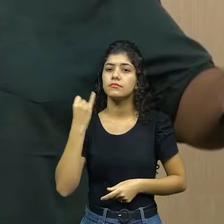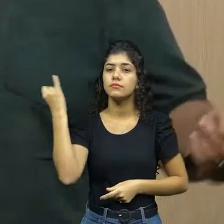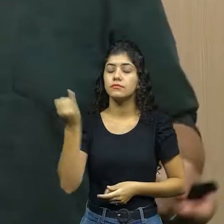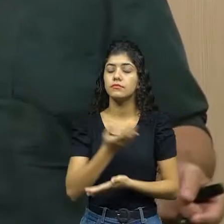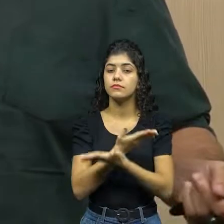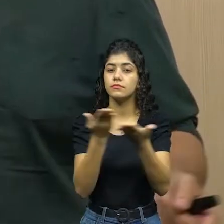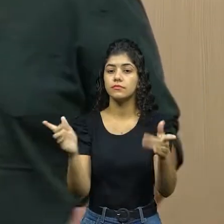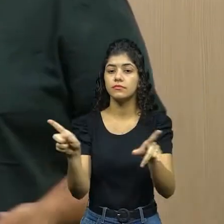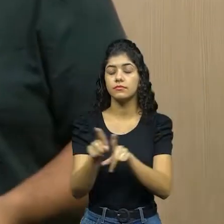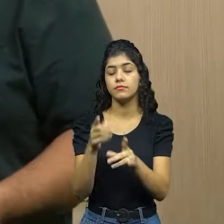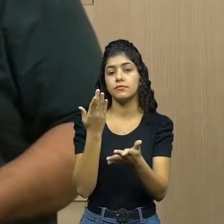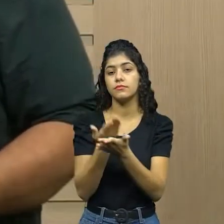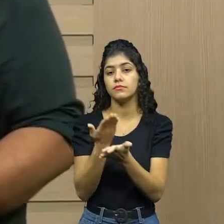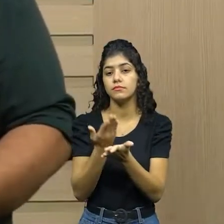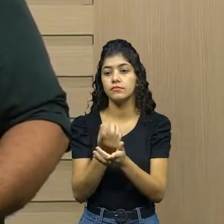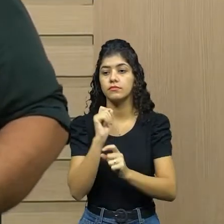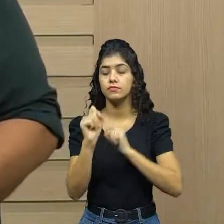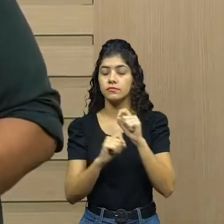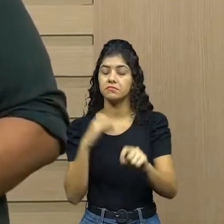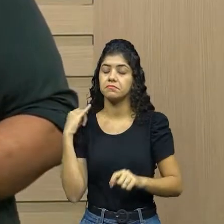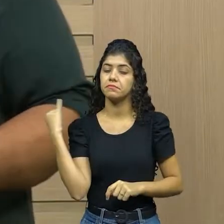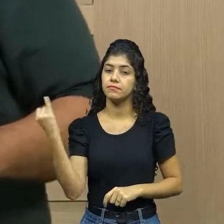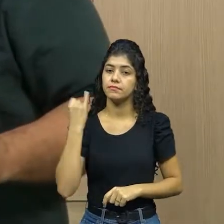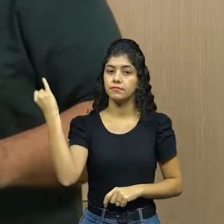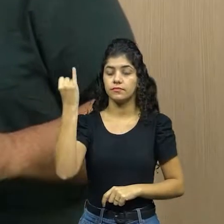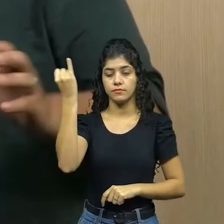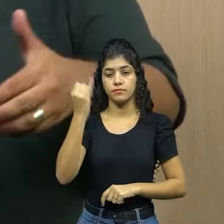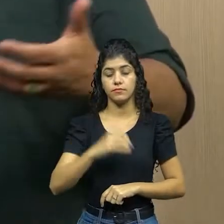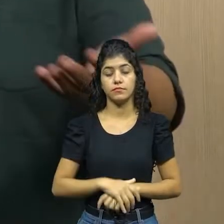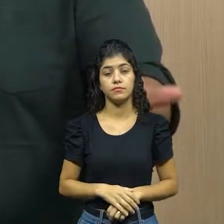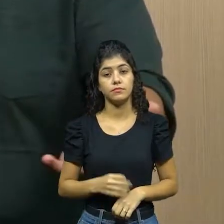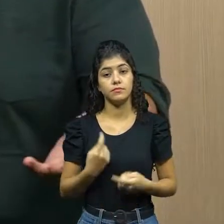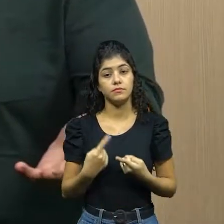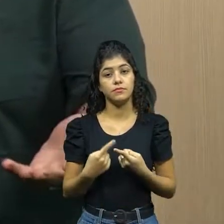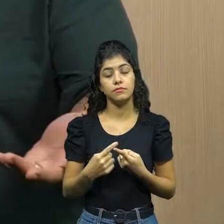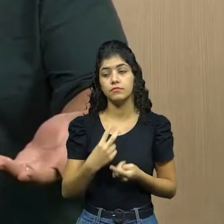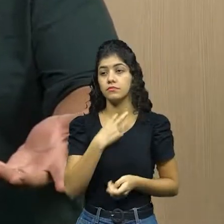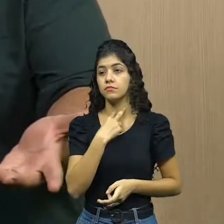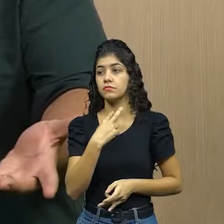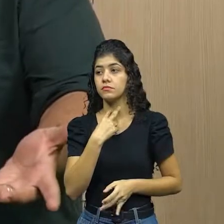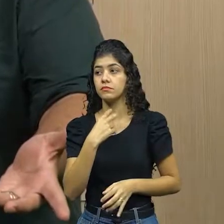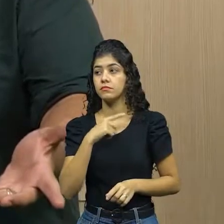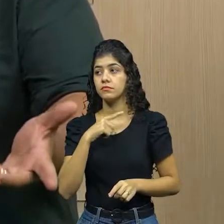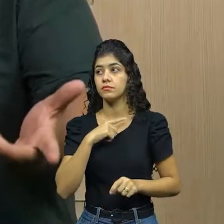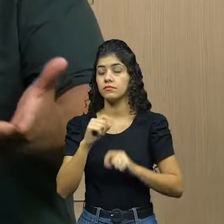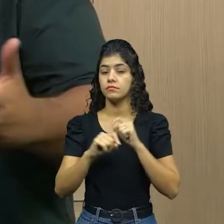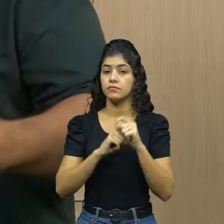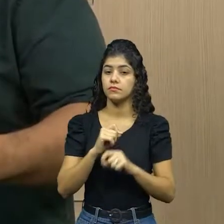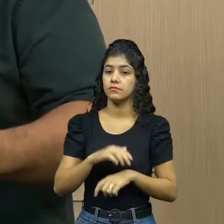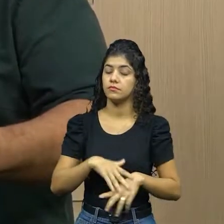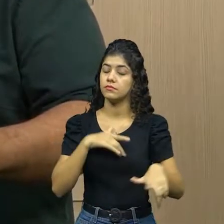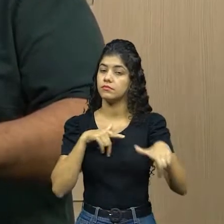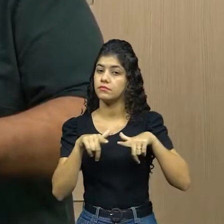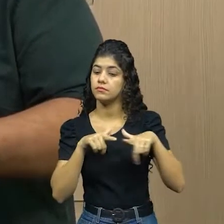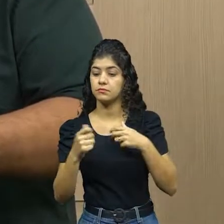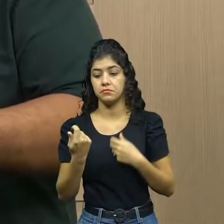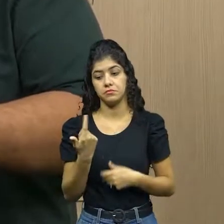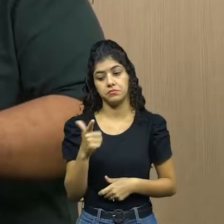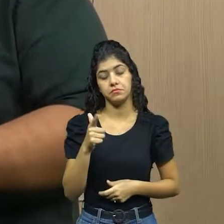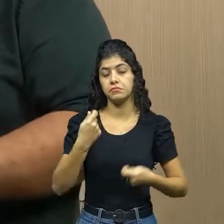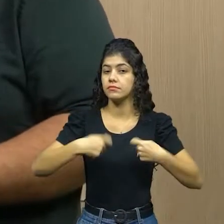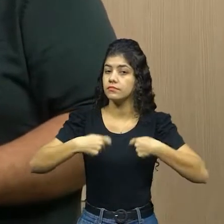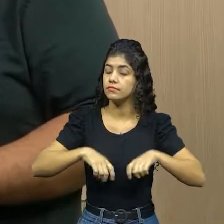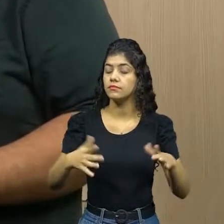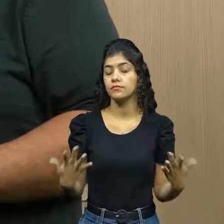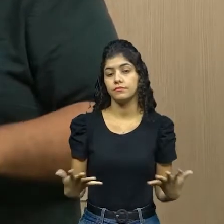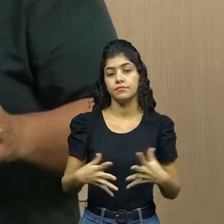está estudando sobre comércio é extremamente importante. Porque eu não posso fornecer algo no mercado se eu não tenho uma necessidade, tá